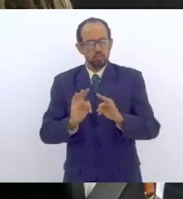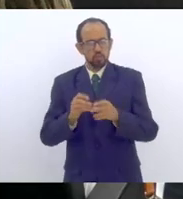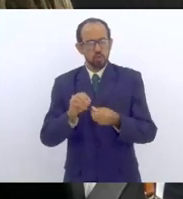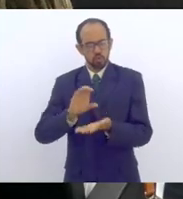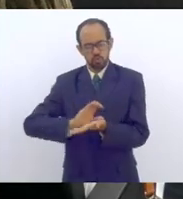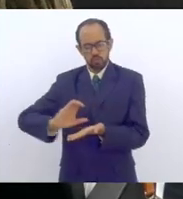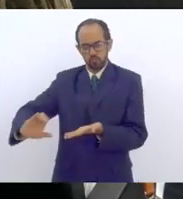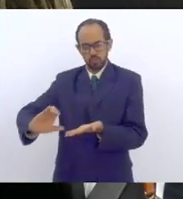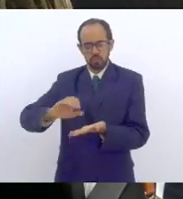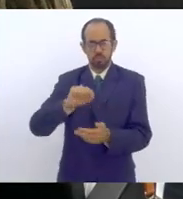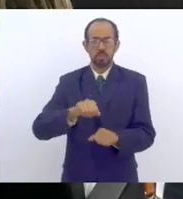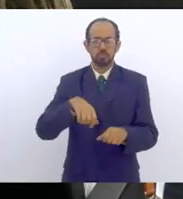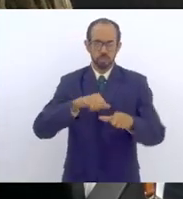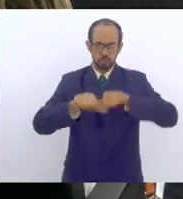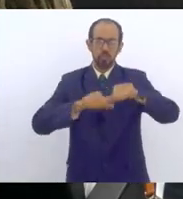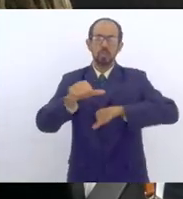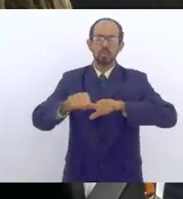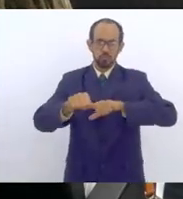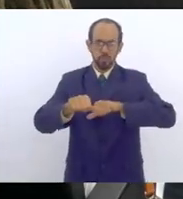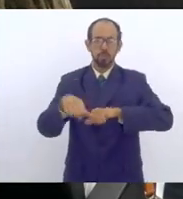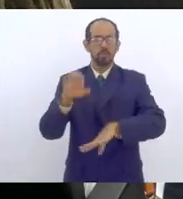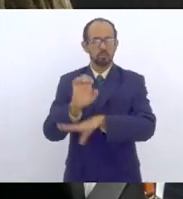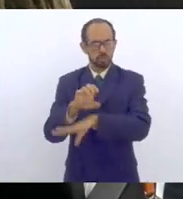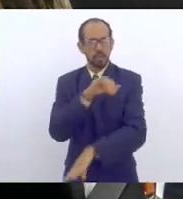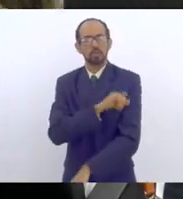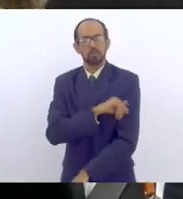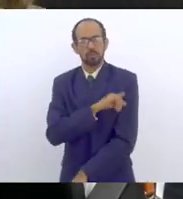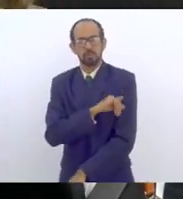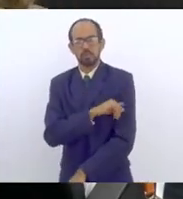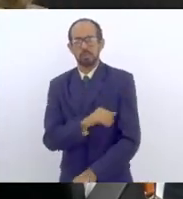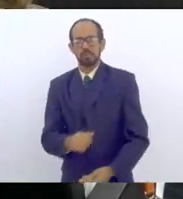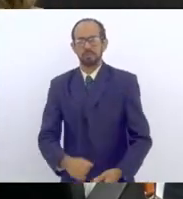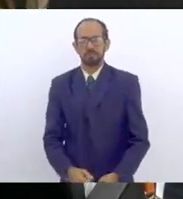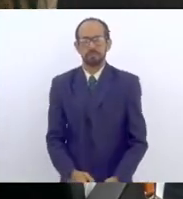investimentos que estão transformando o estado do Rio